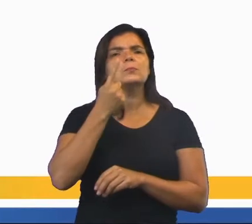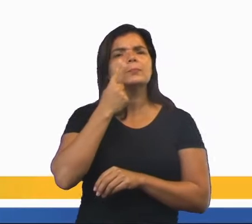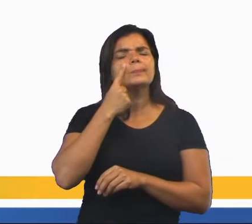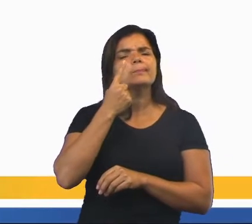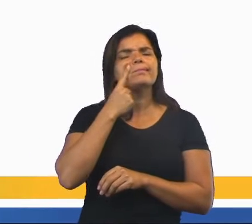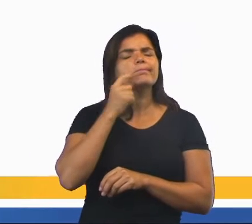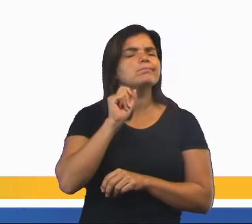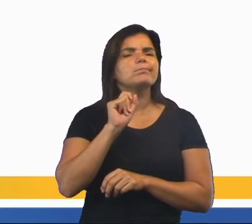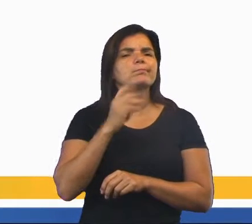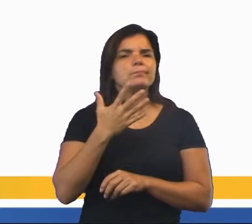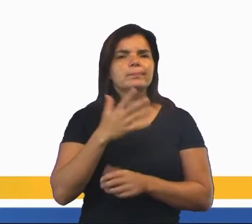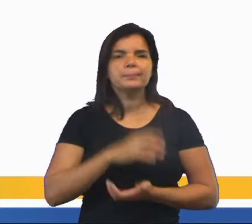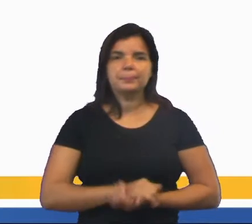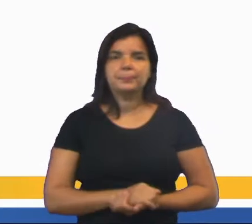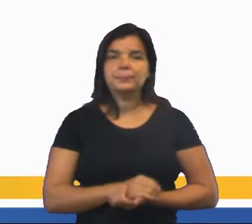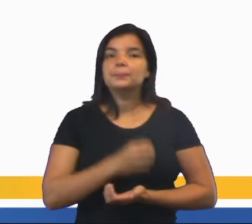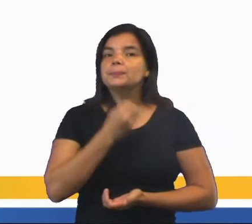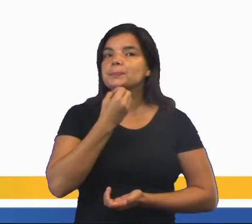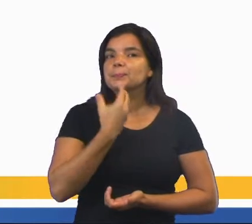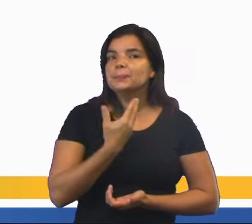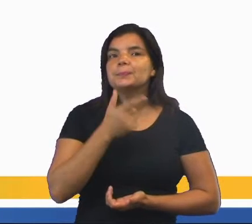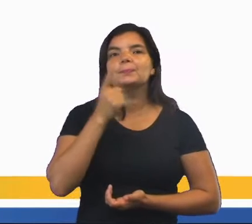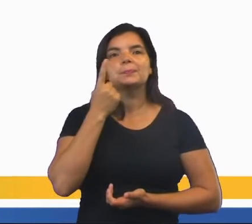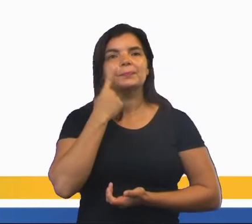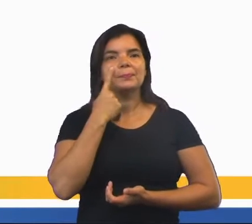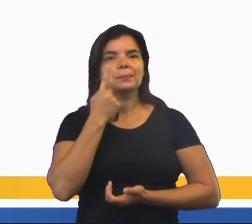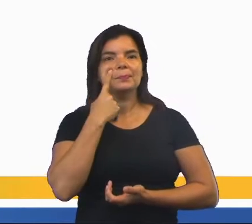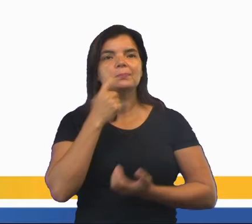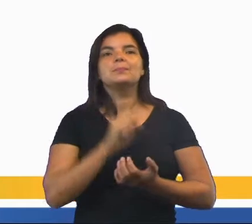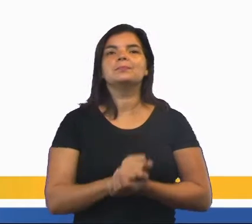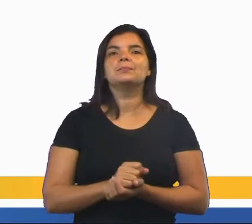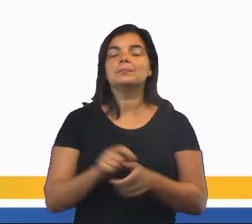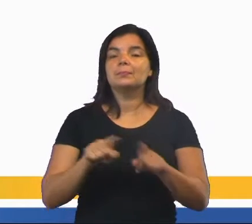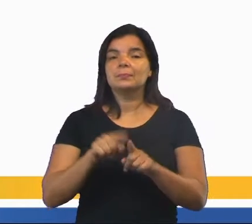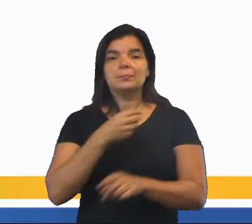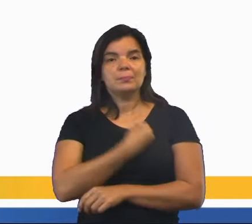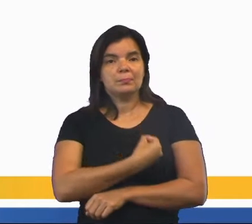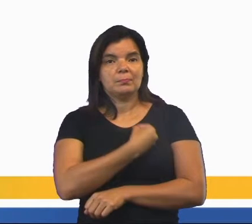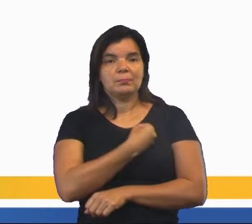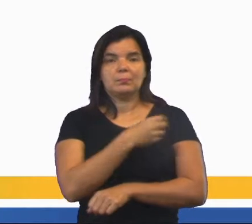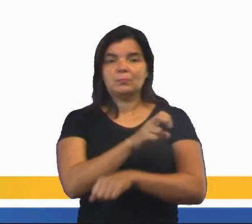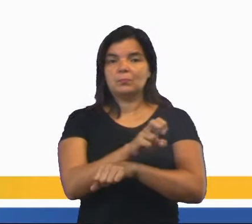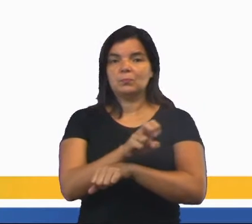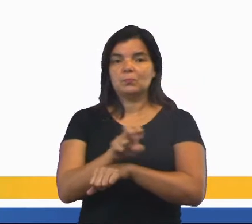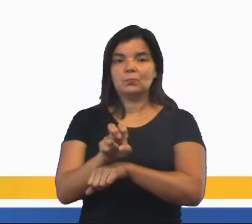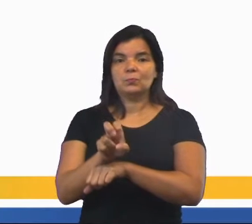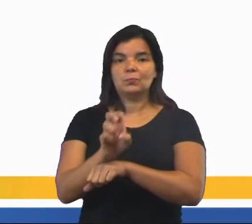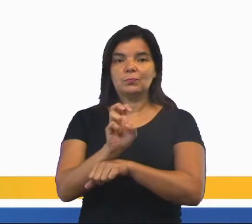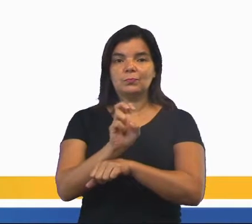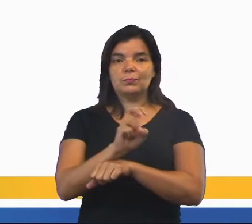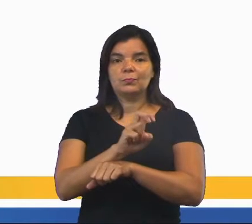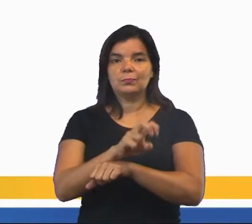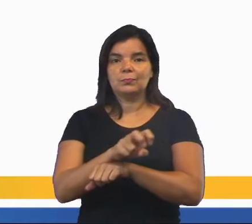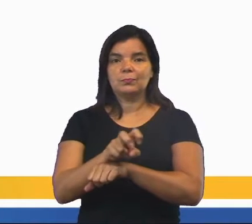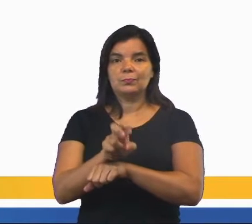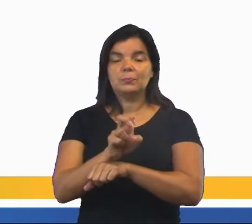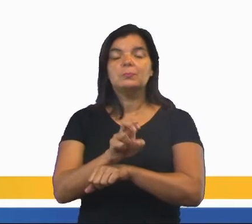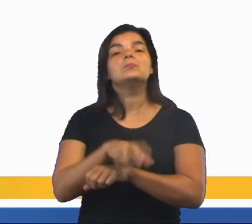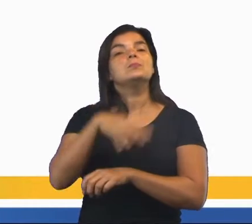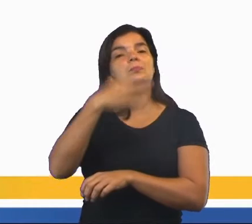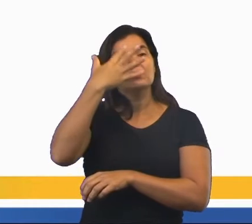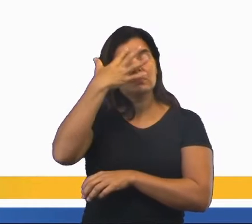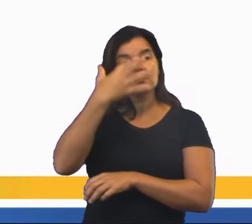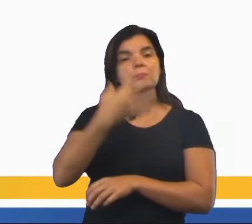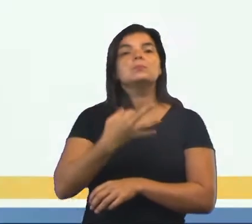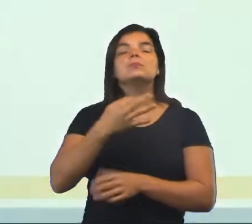visualizar? Muito bem, nós conseguimos ali identificar a presença de máquinas, não é mesmo? E é exatamente